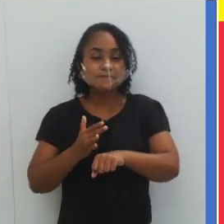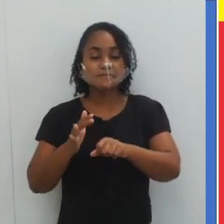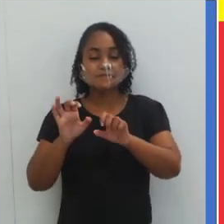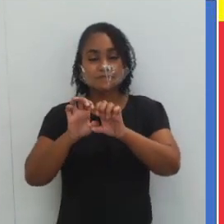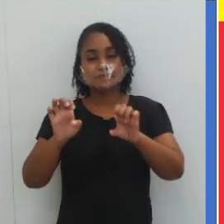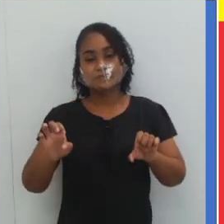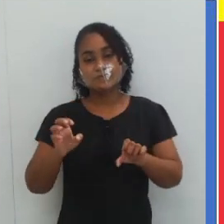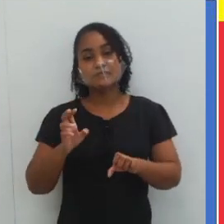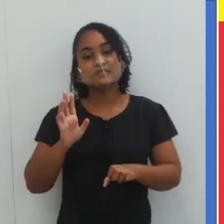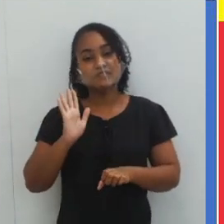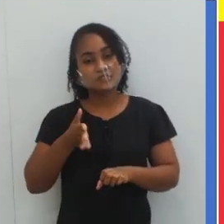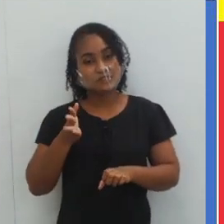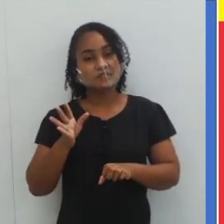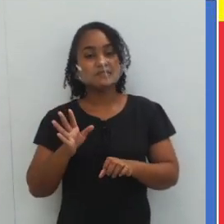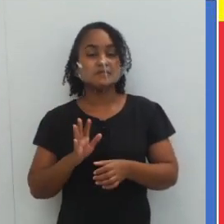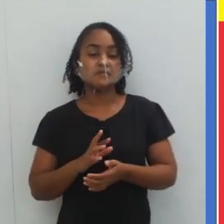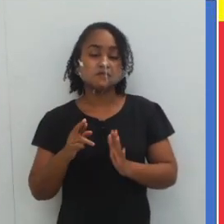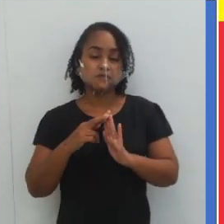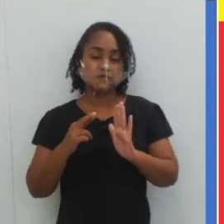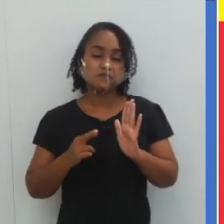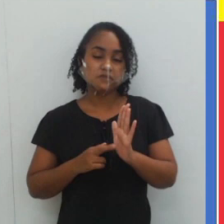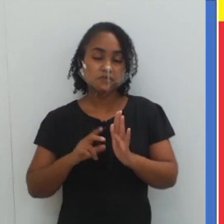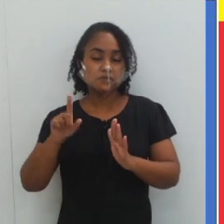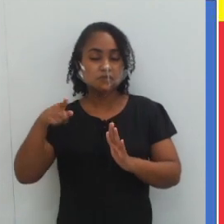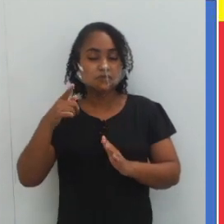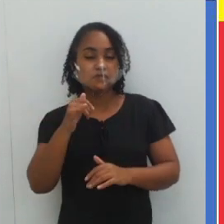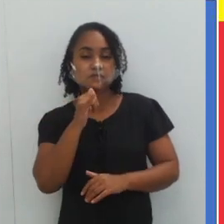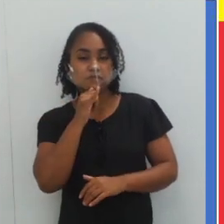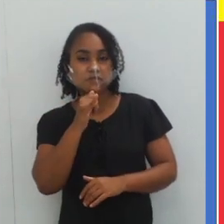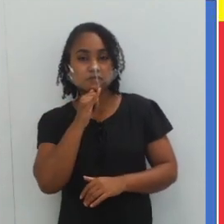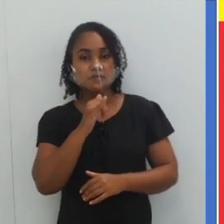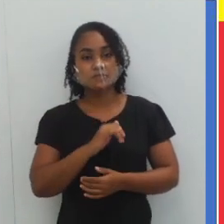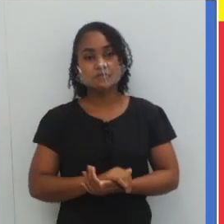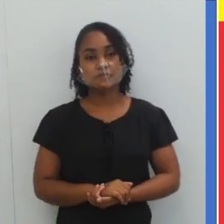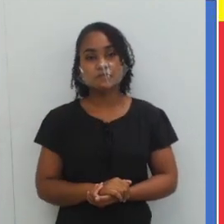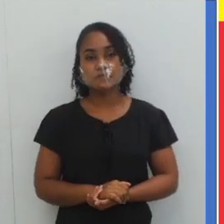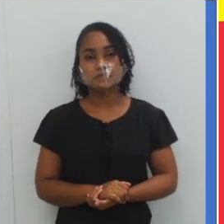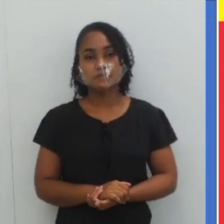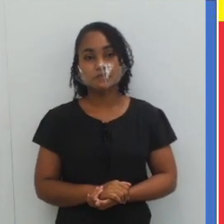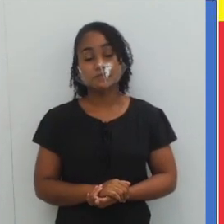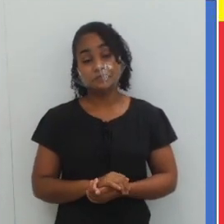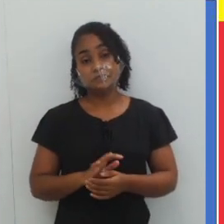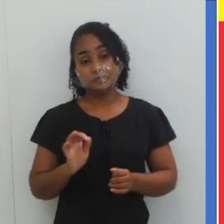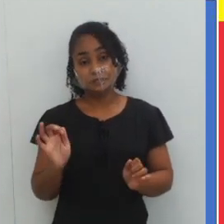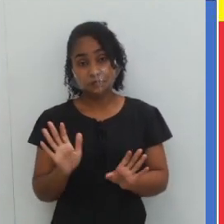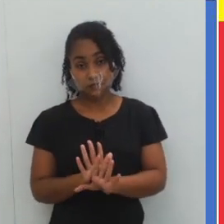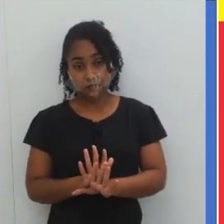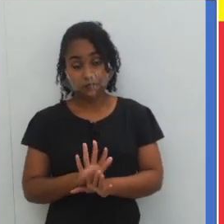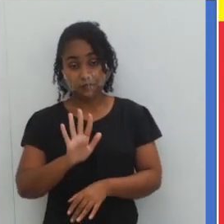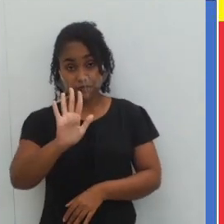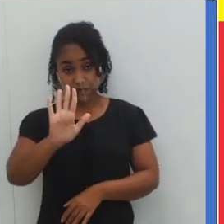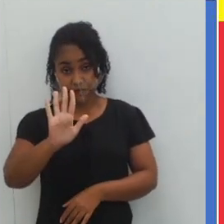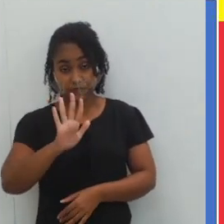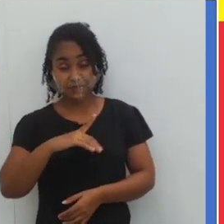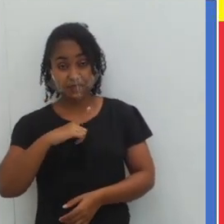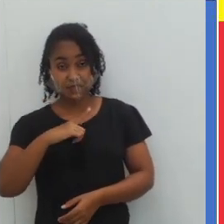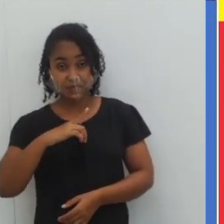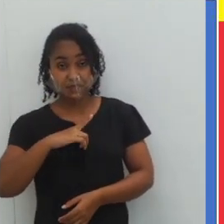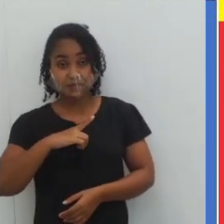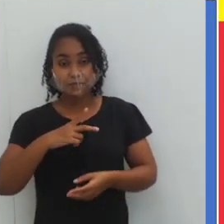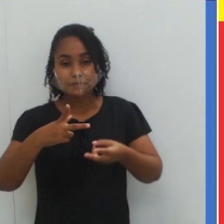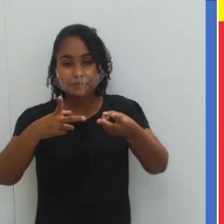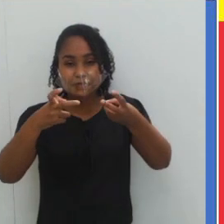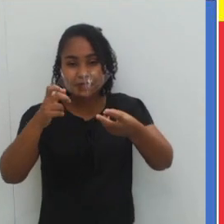seguir as fórmulas que estão aí e a gente vai ver em outros exemplos. Pronto. Observa aí